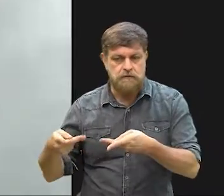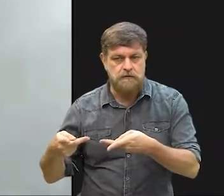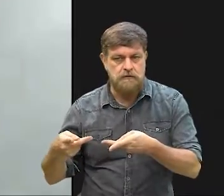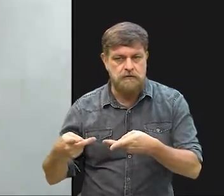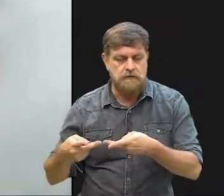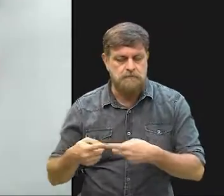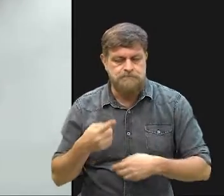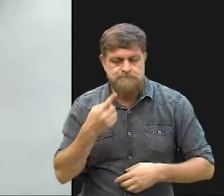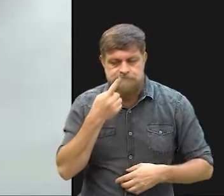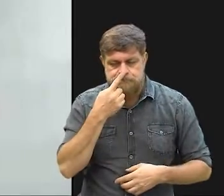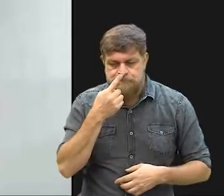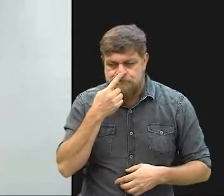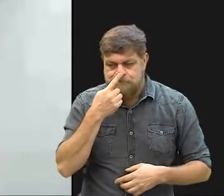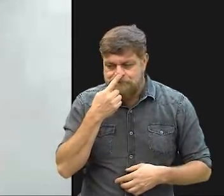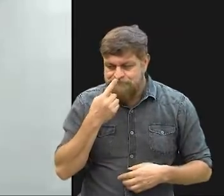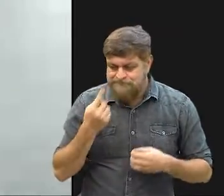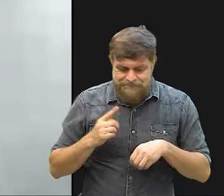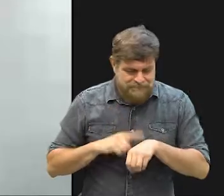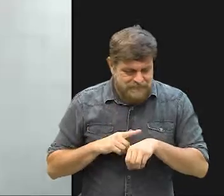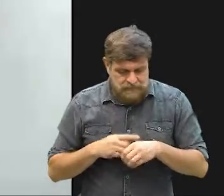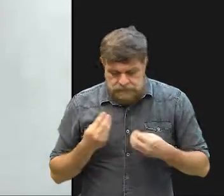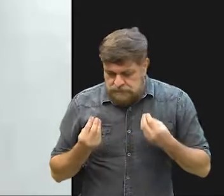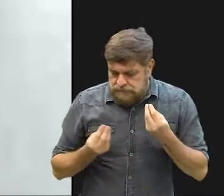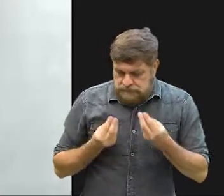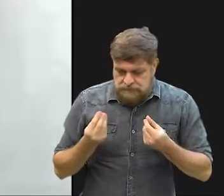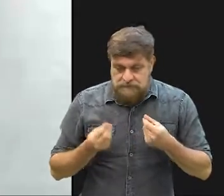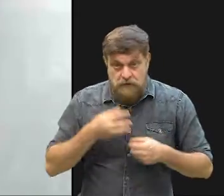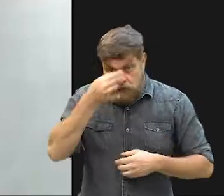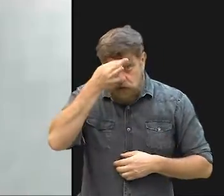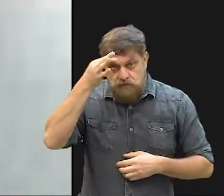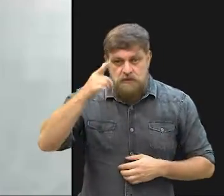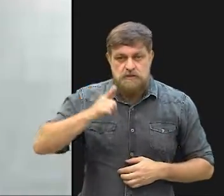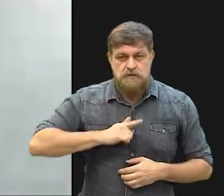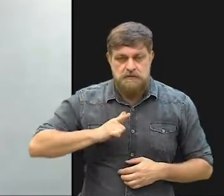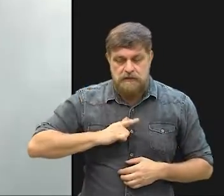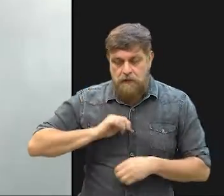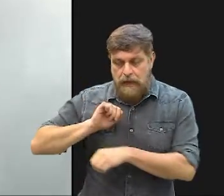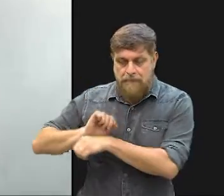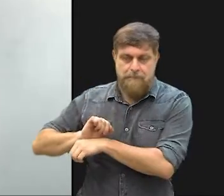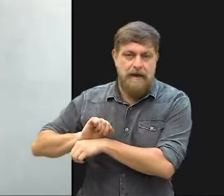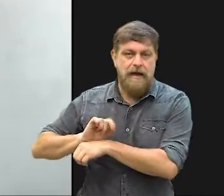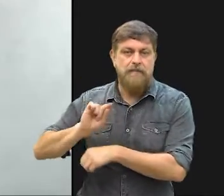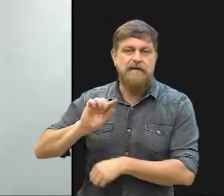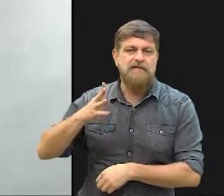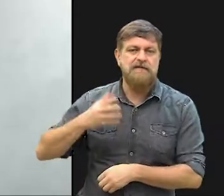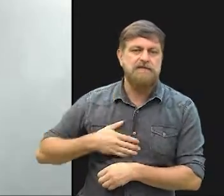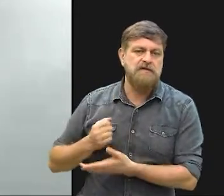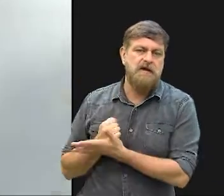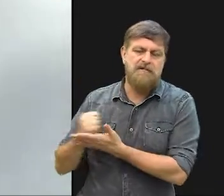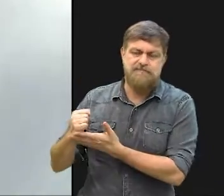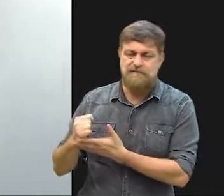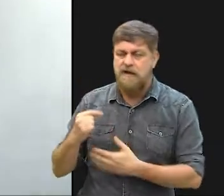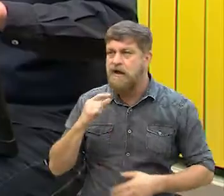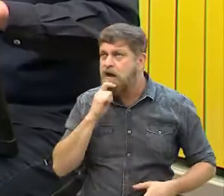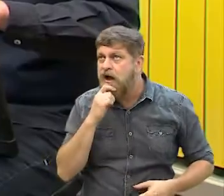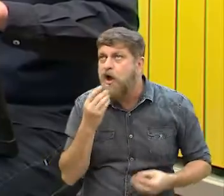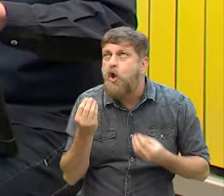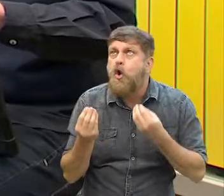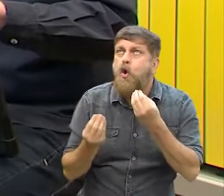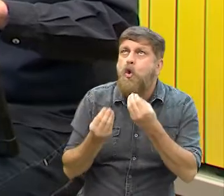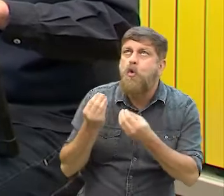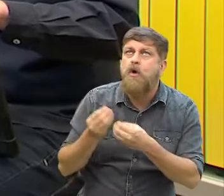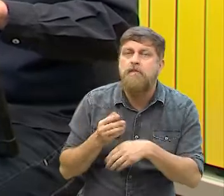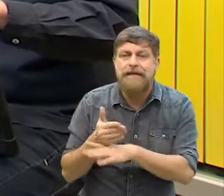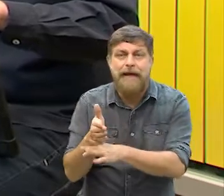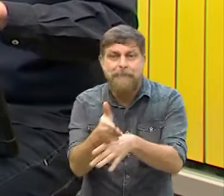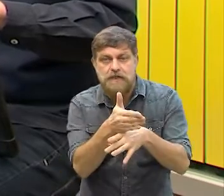assim, não deu tempo. Eu tenho muita sorte, porque, assim, geralmente quem para, né, o que eu vou fazer, como eu vou fazer? Então,